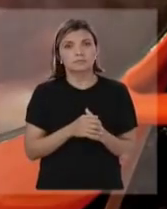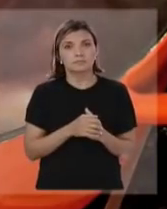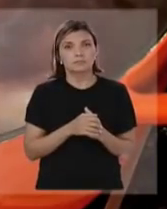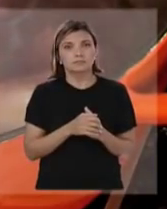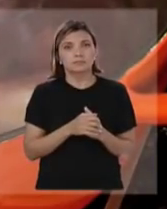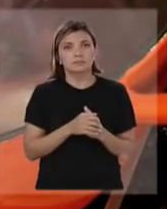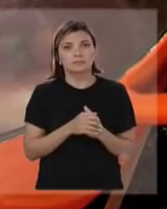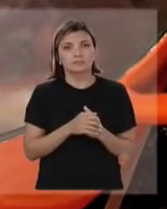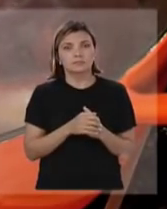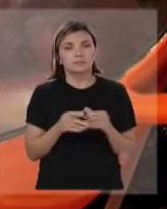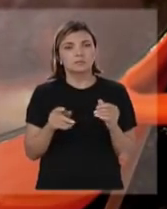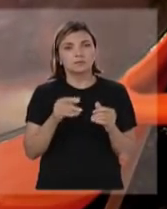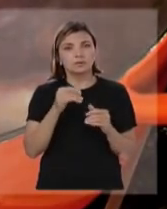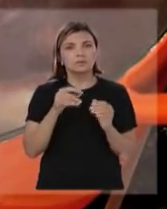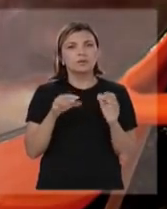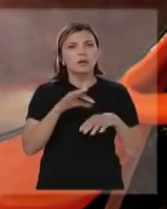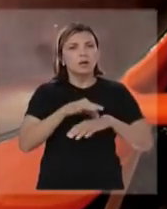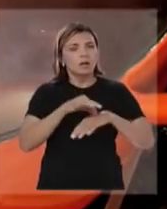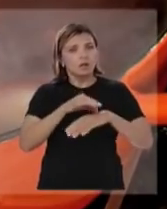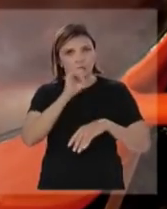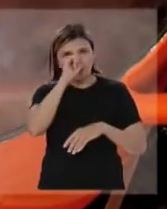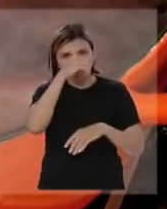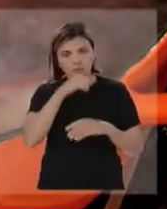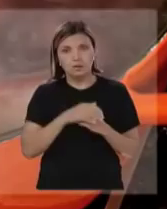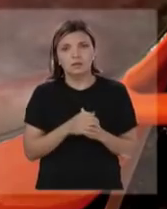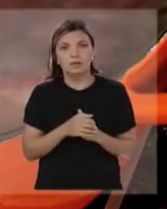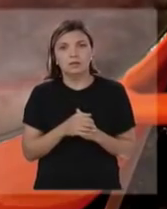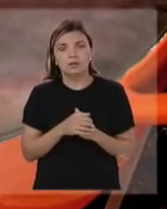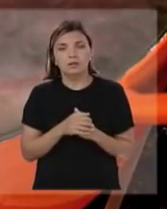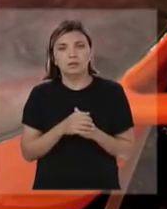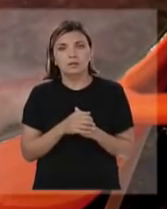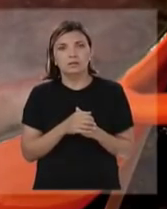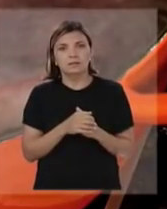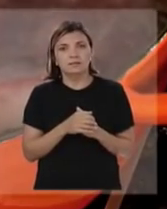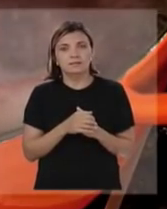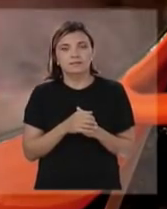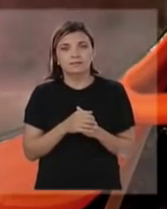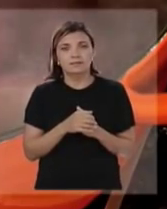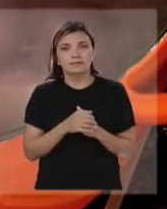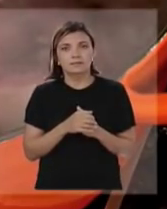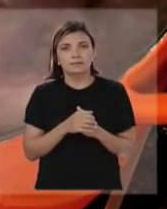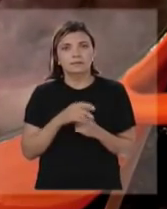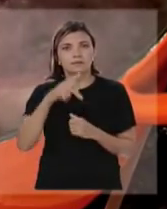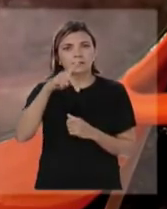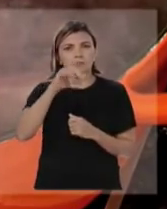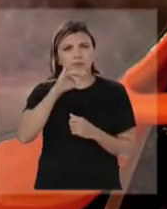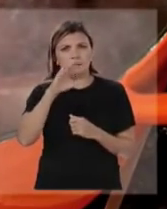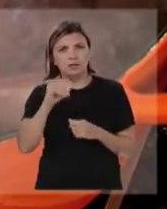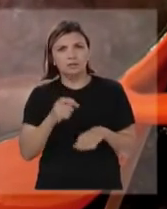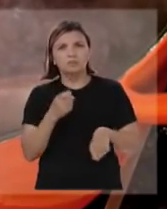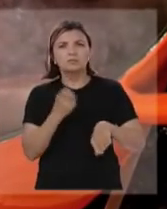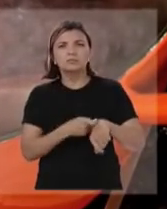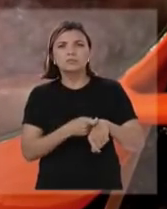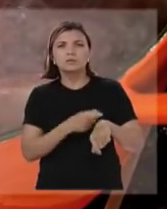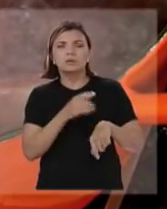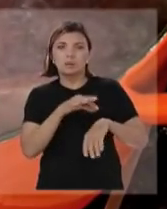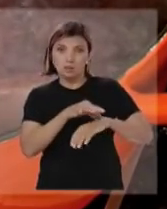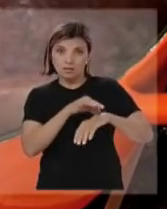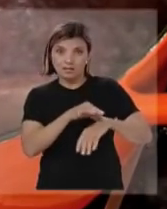o lombo, o paio,